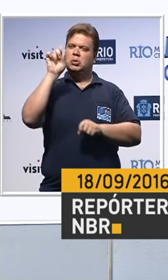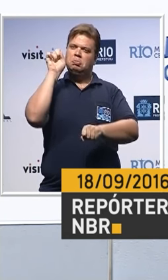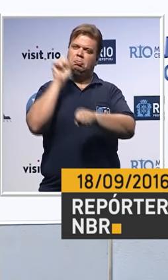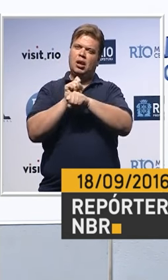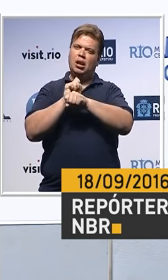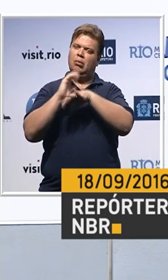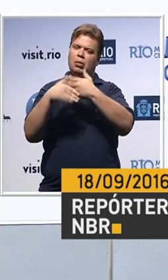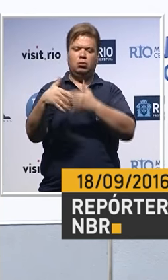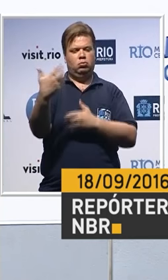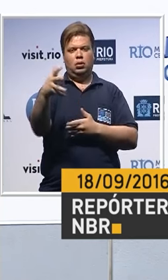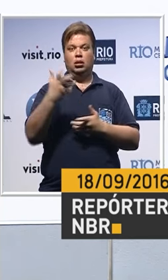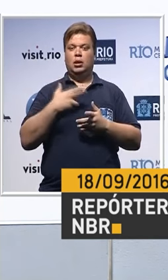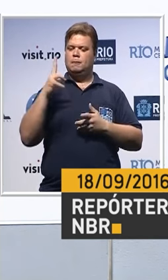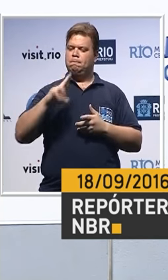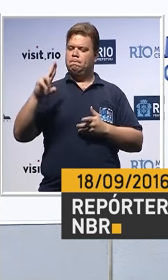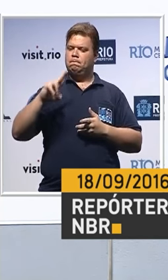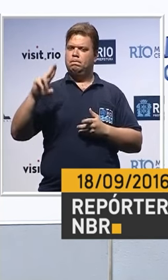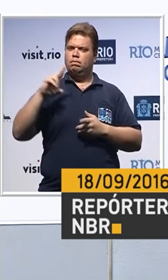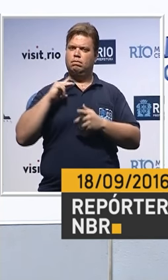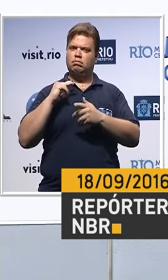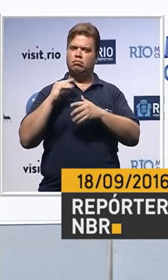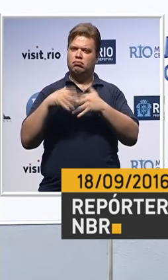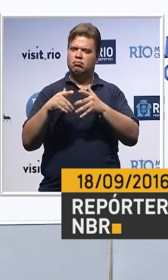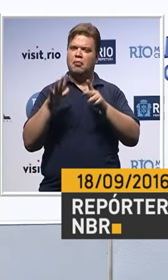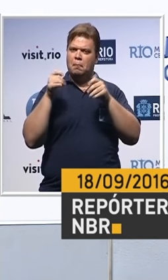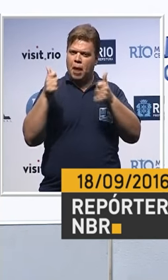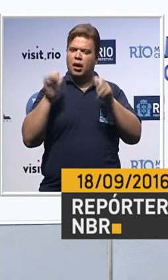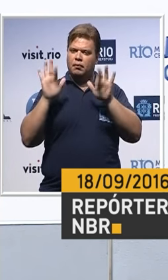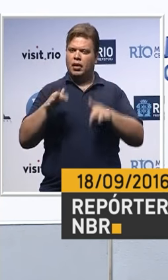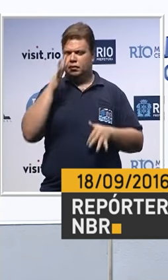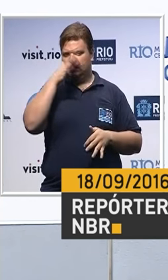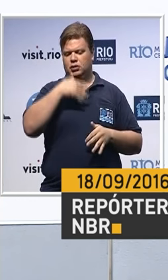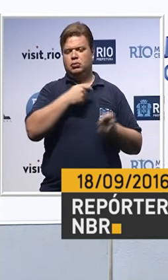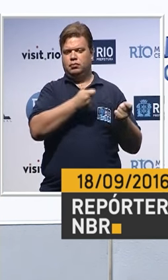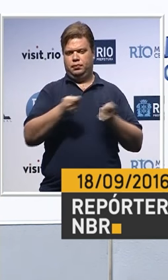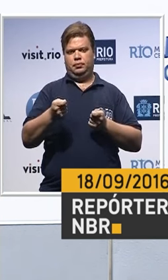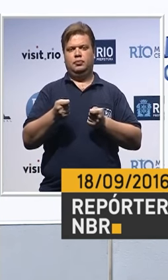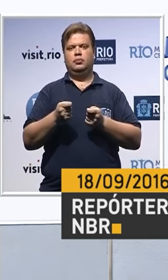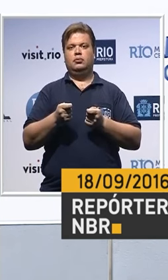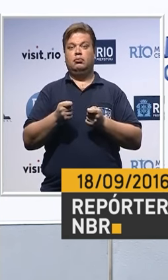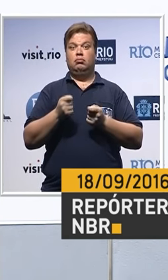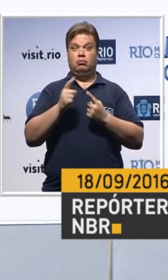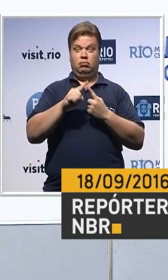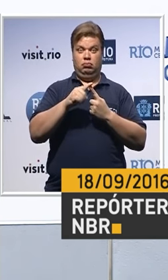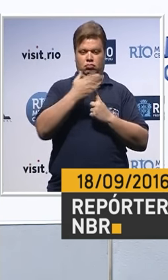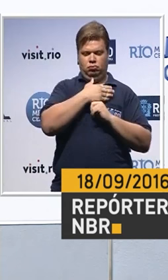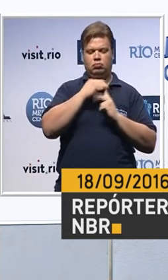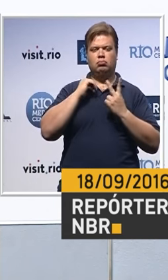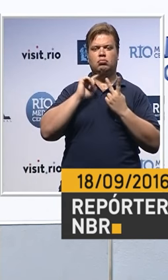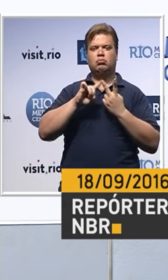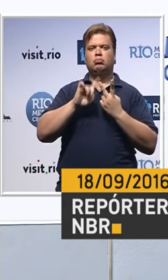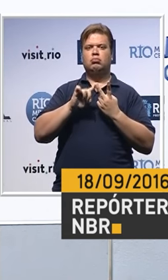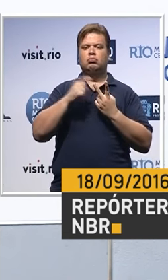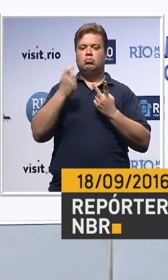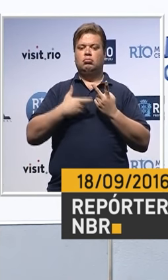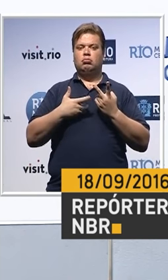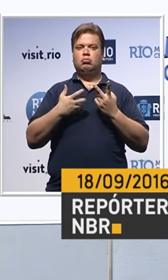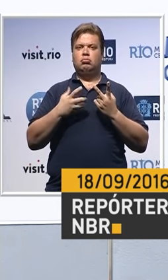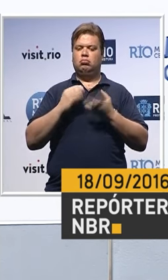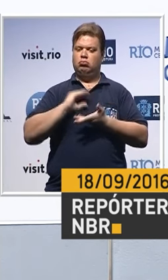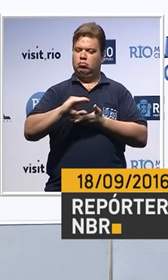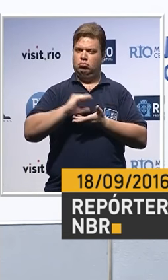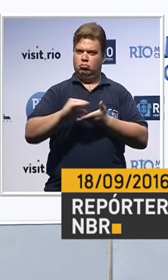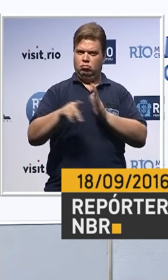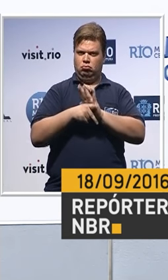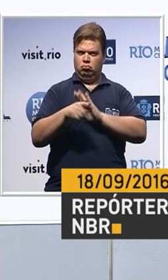funcionando cada vez de forma mais intensa. E o segundo ponto é o investimento no social, através